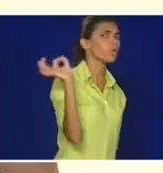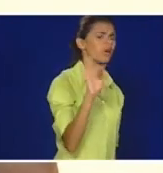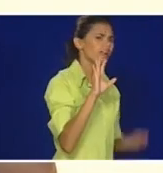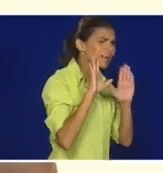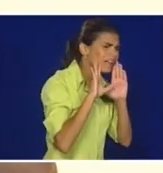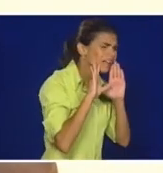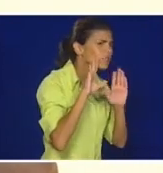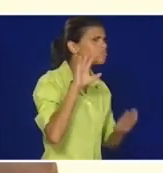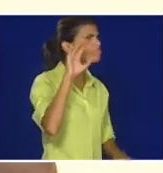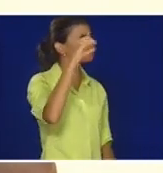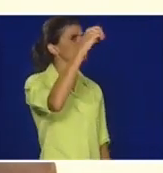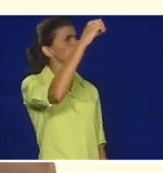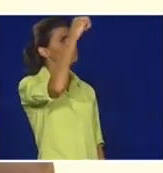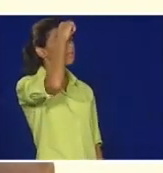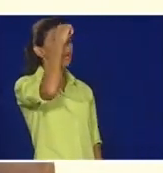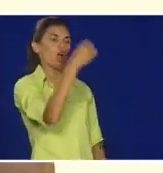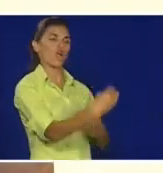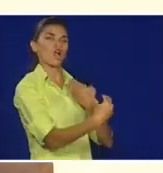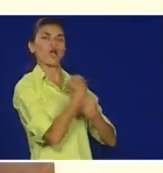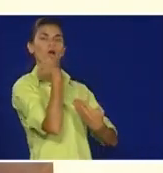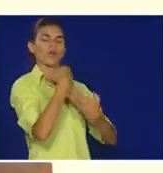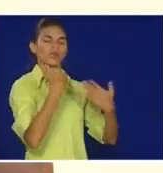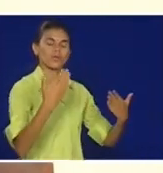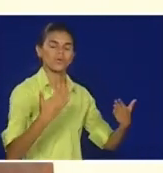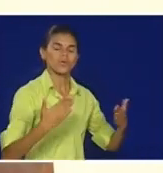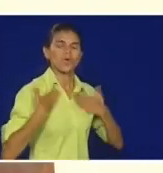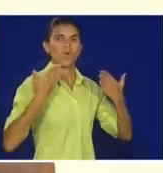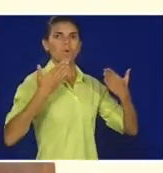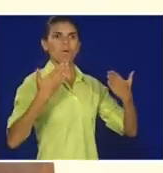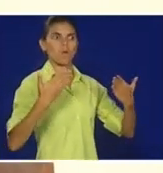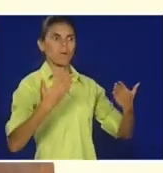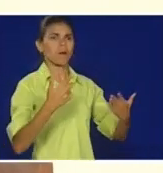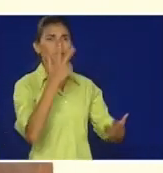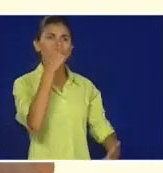aí que nós tivemos a surpresa, nos sentimos até culpadas